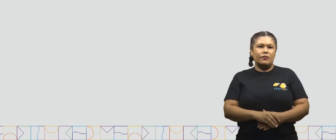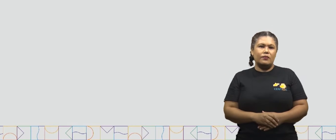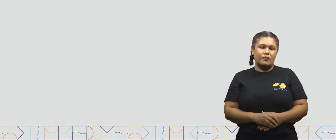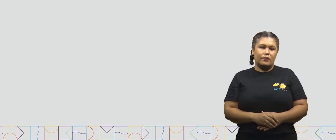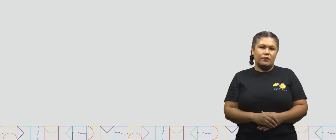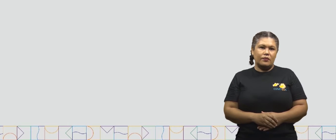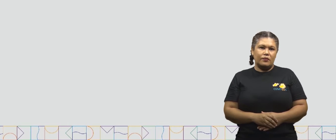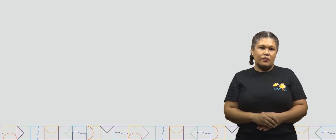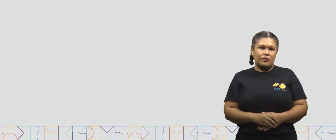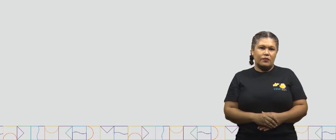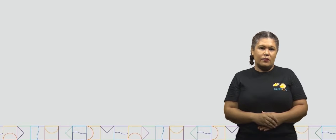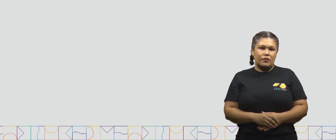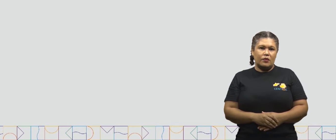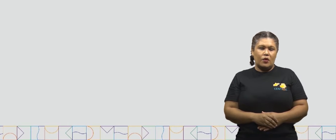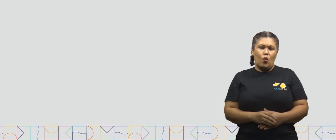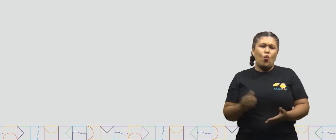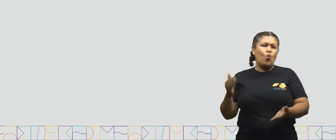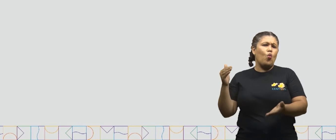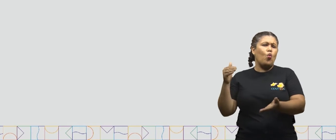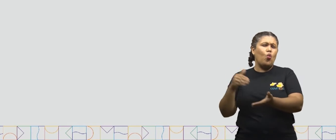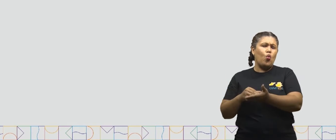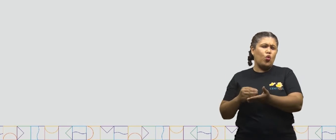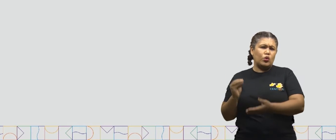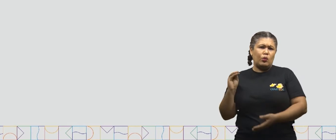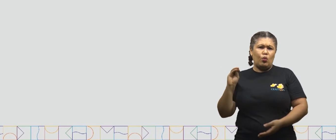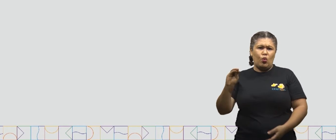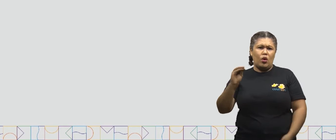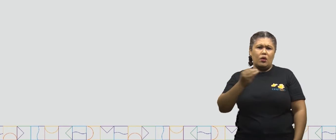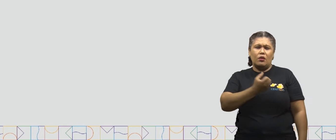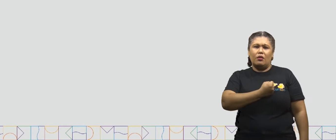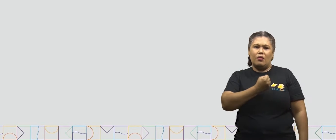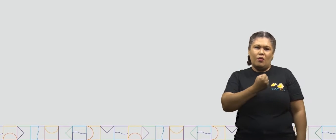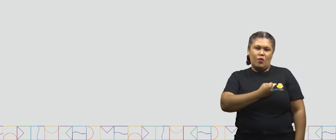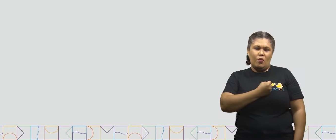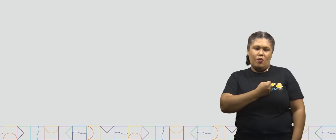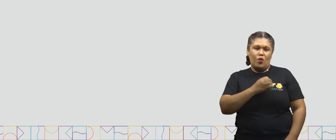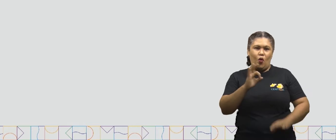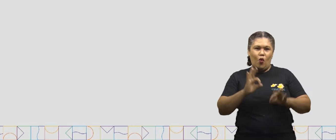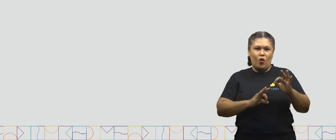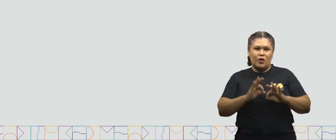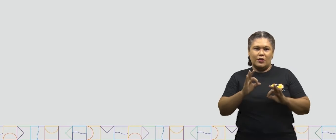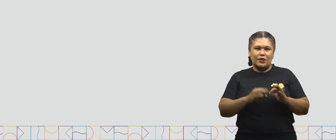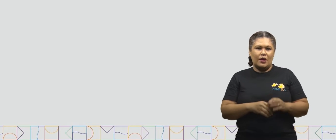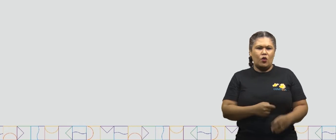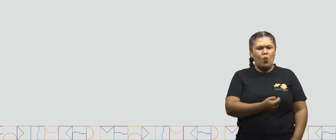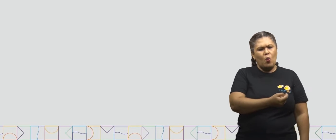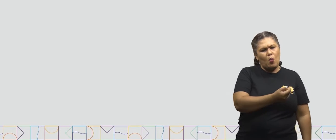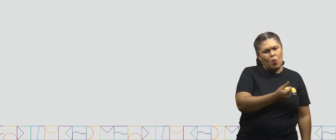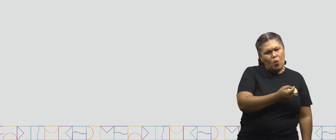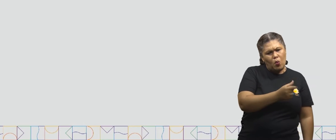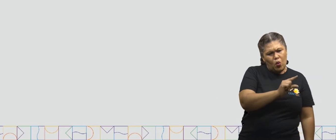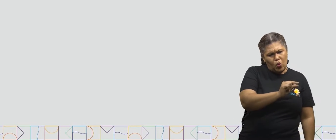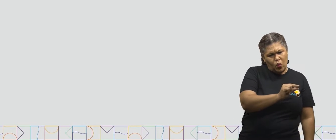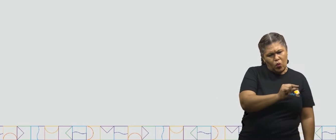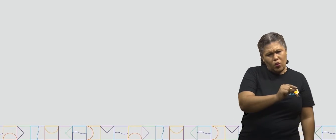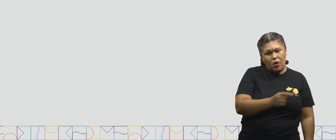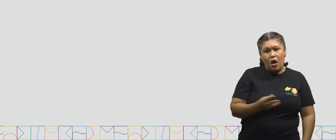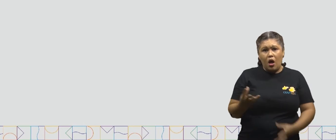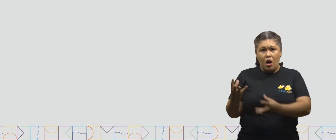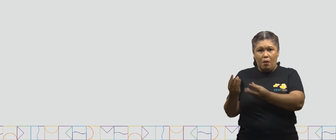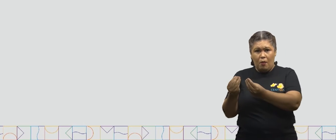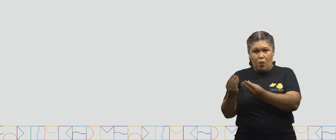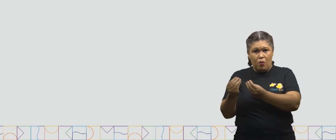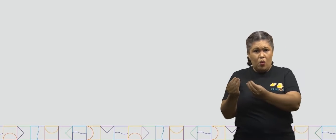999. E ele será o último número dessa ordenação, ficando